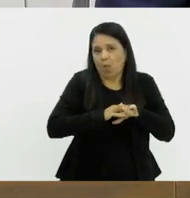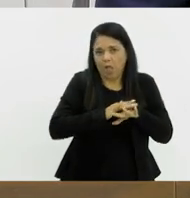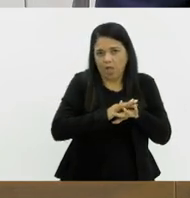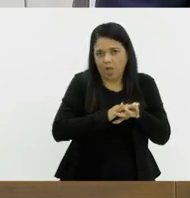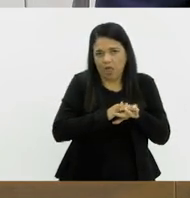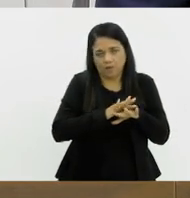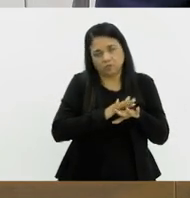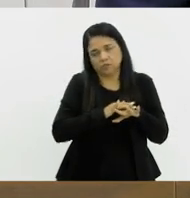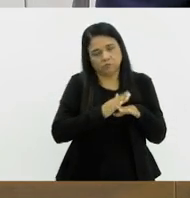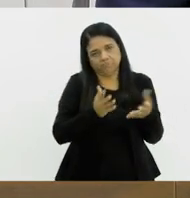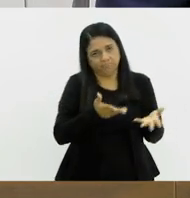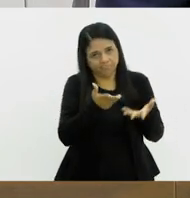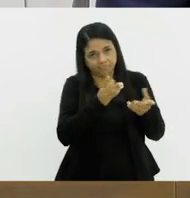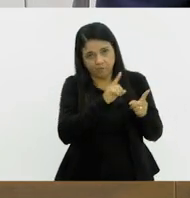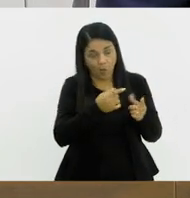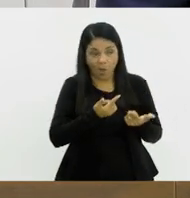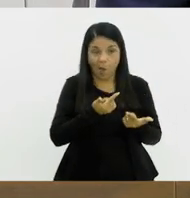são